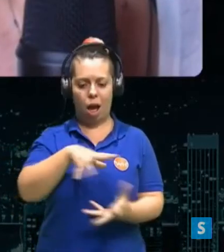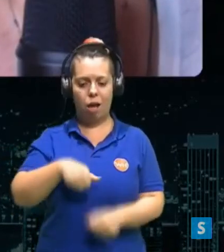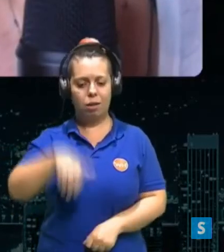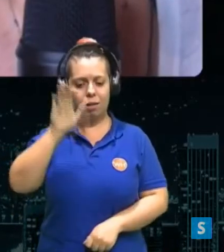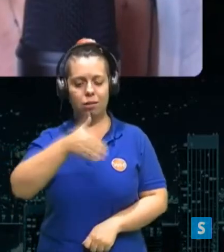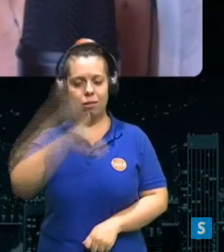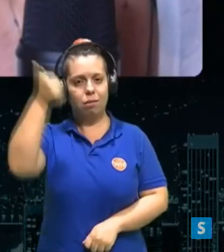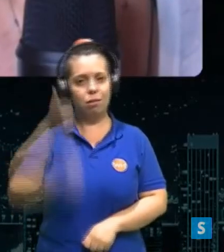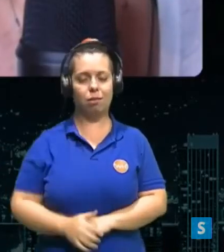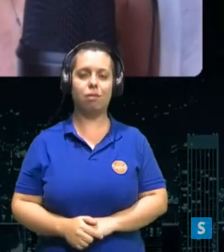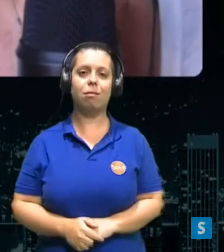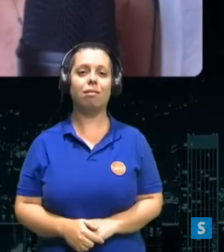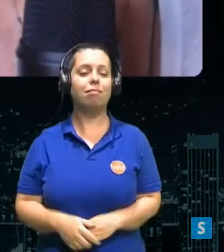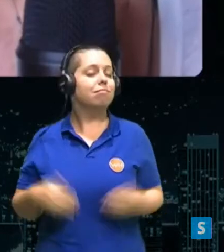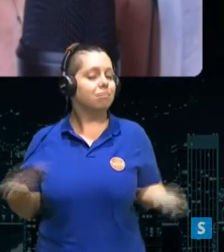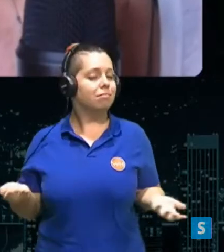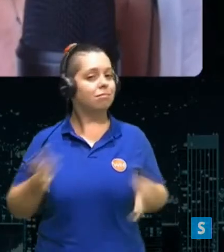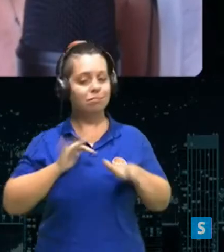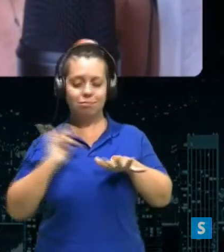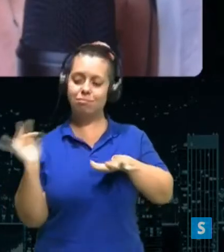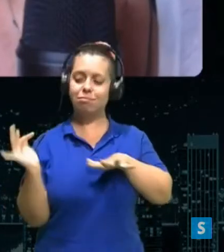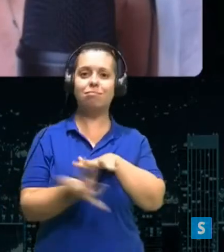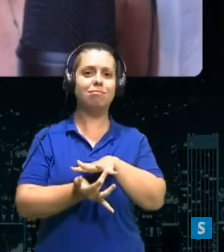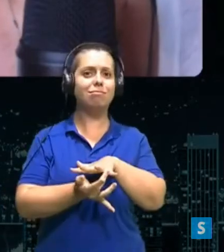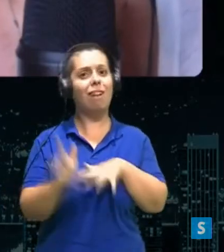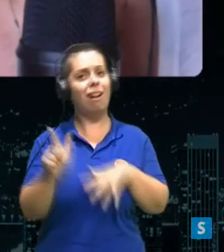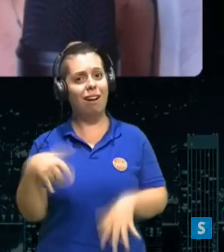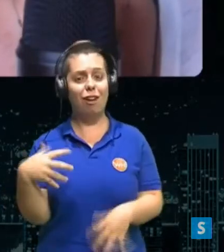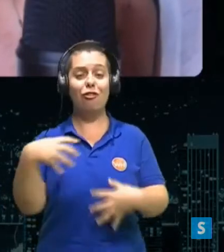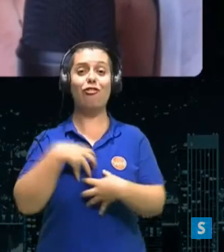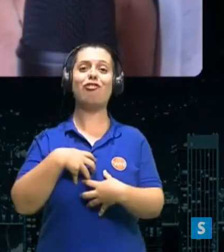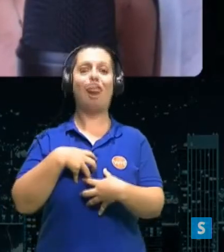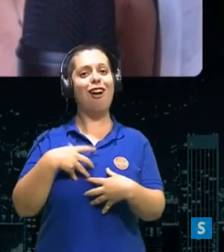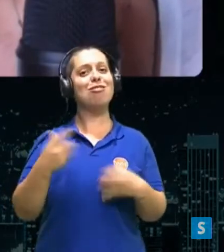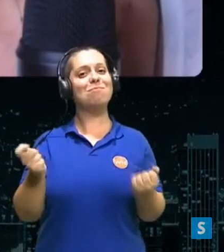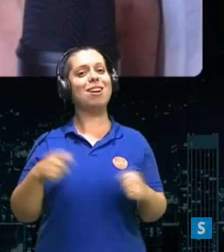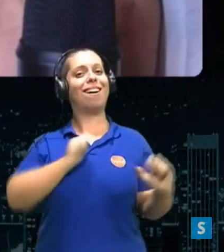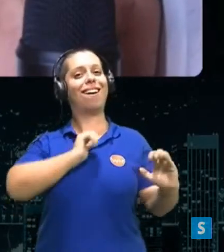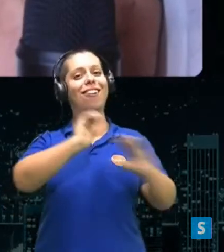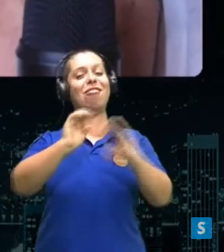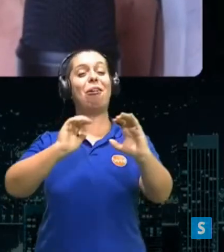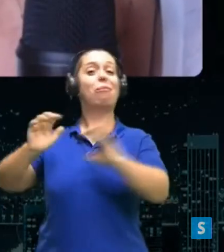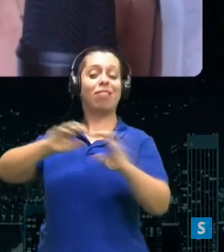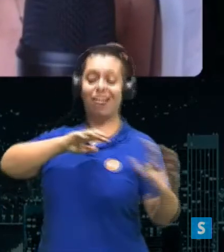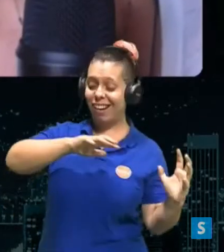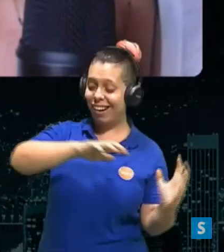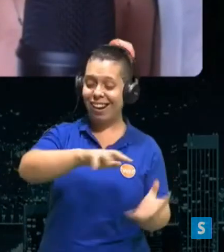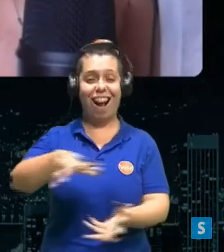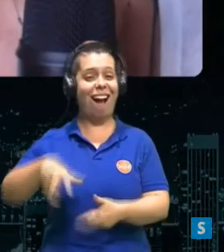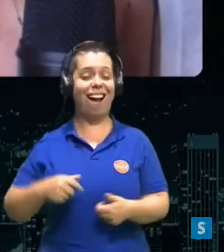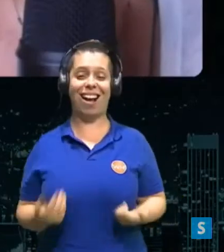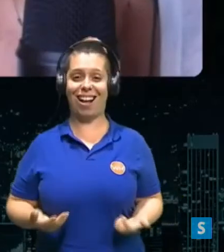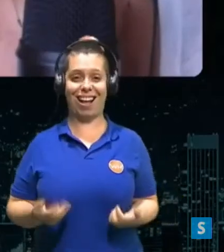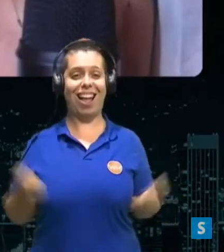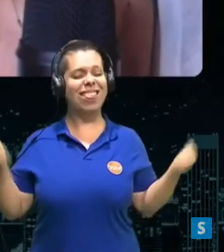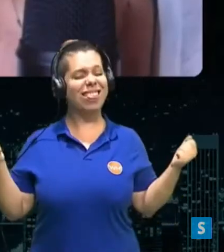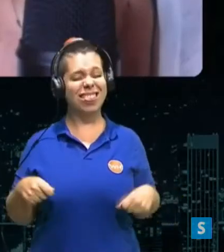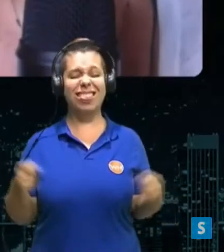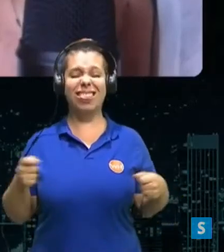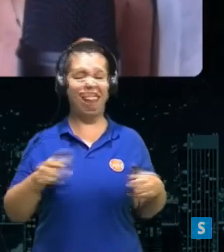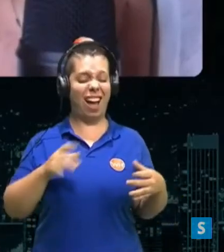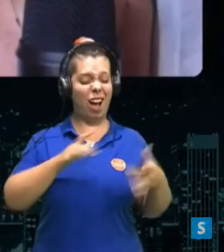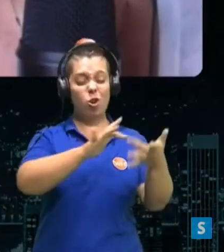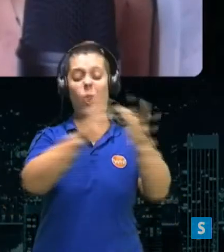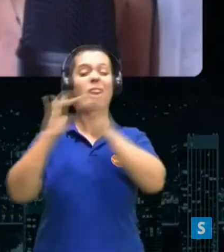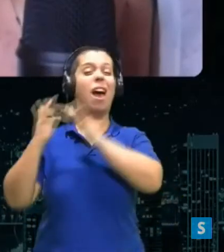Então as mídias sociais são uma forma que a gente pode comunicar mundo afora conectar o planeta inteiro